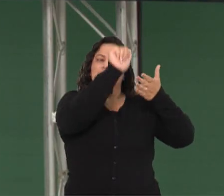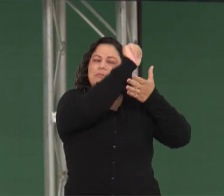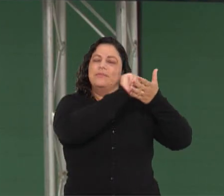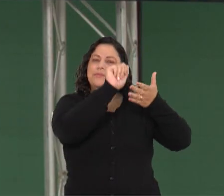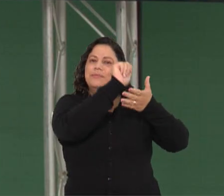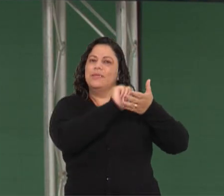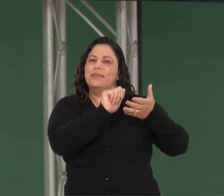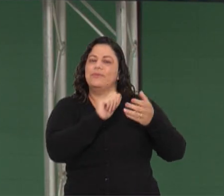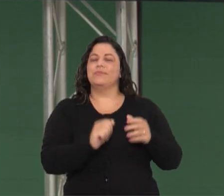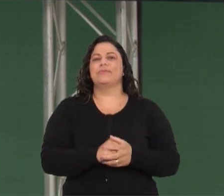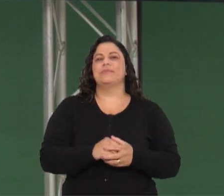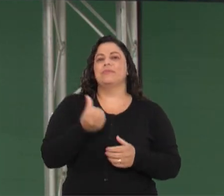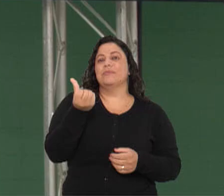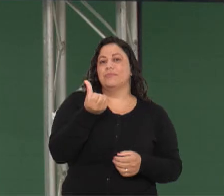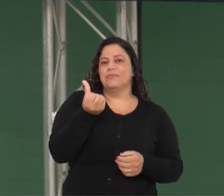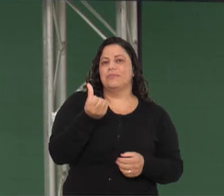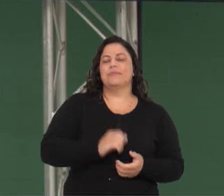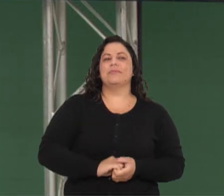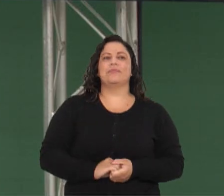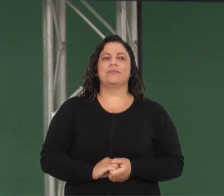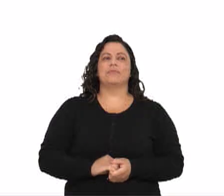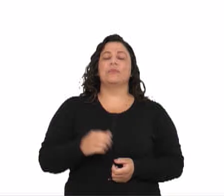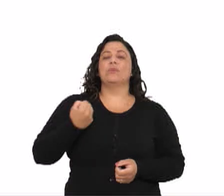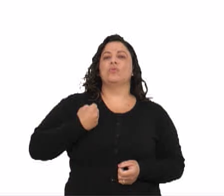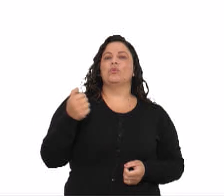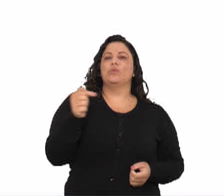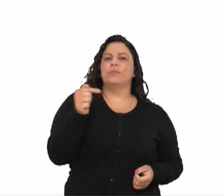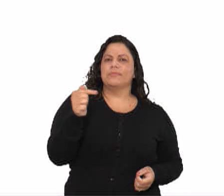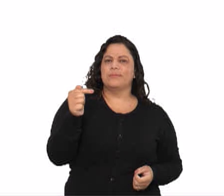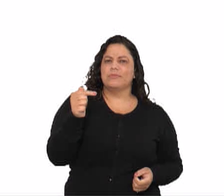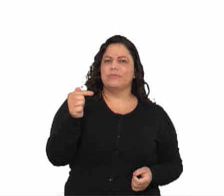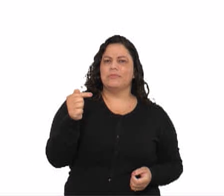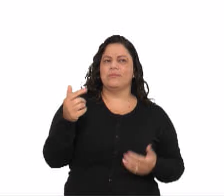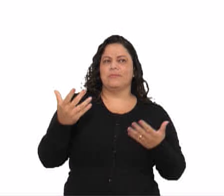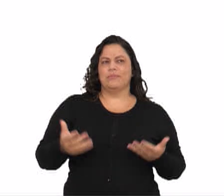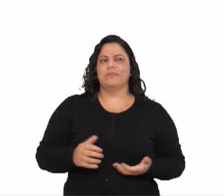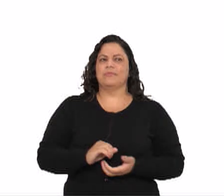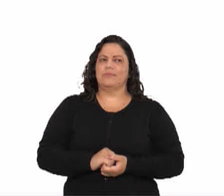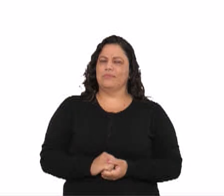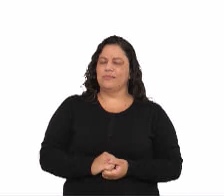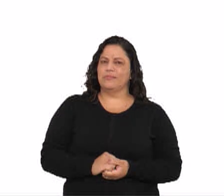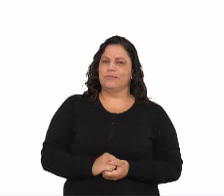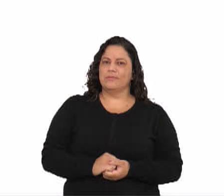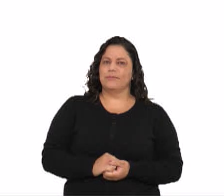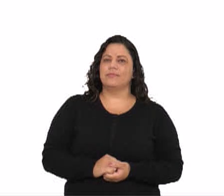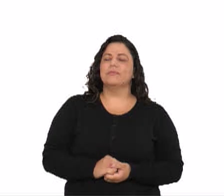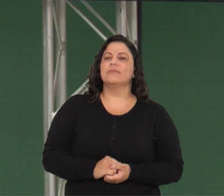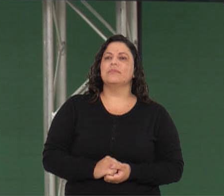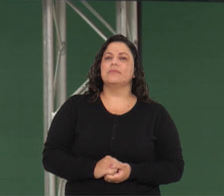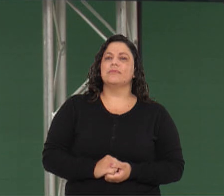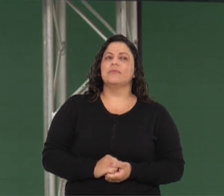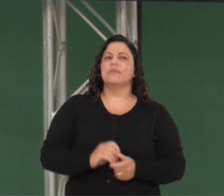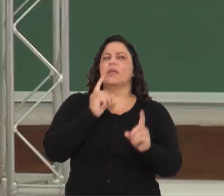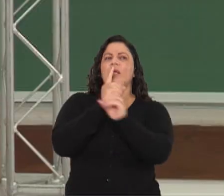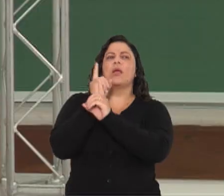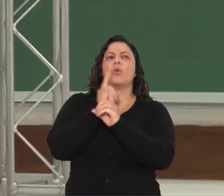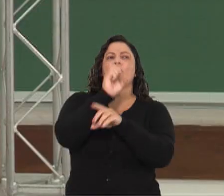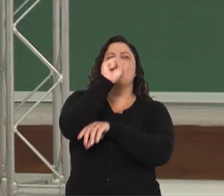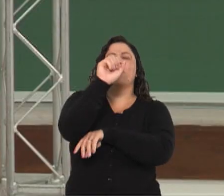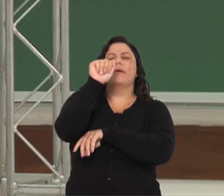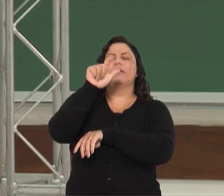Então ali que vai o número 6. A number 7 diz assim: Sally is my sister. She's playing with me. Então encontra aí